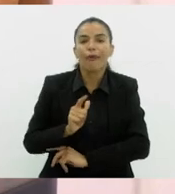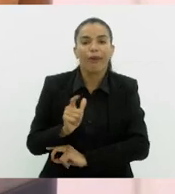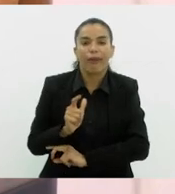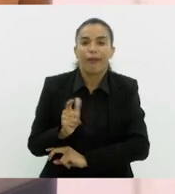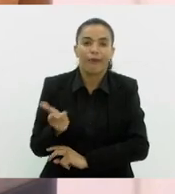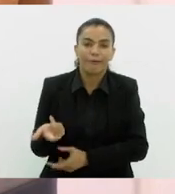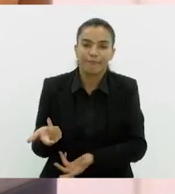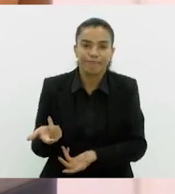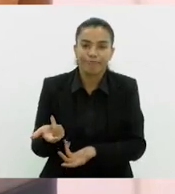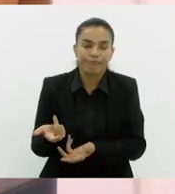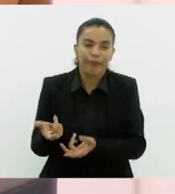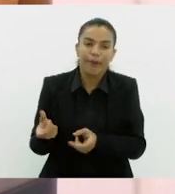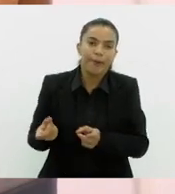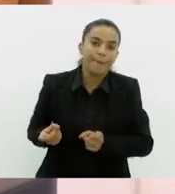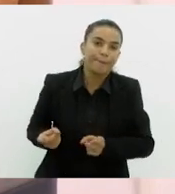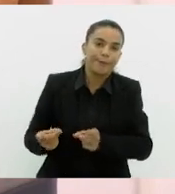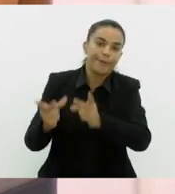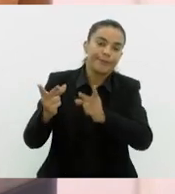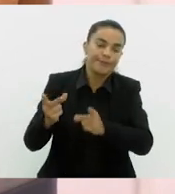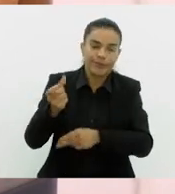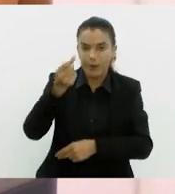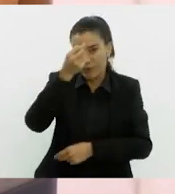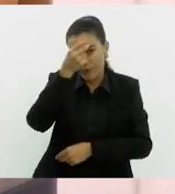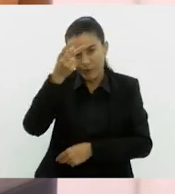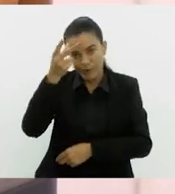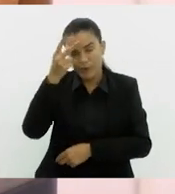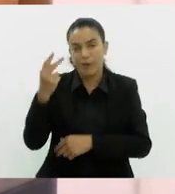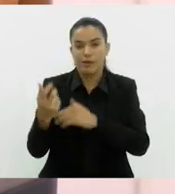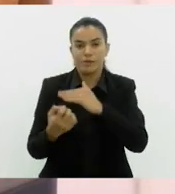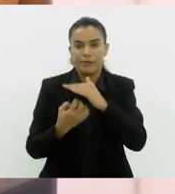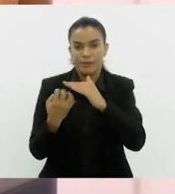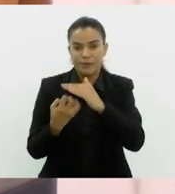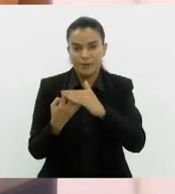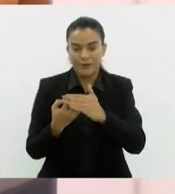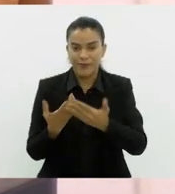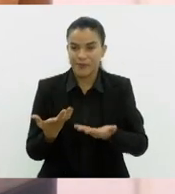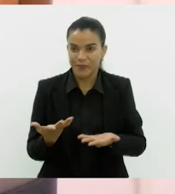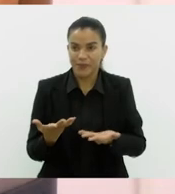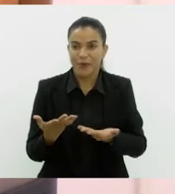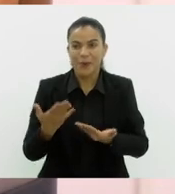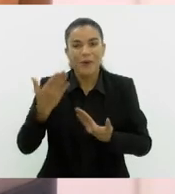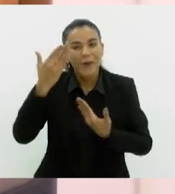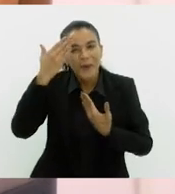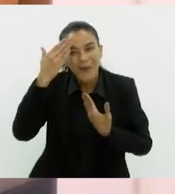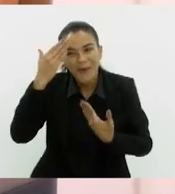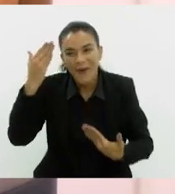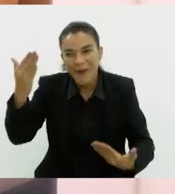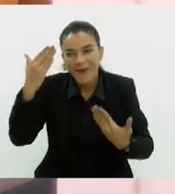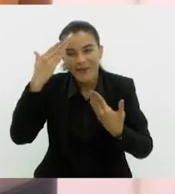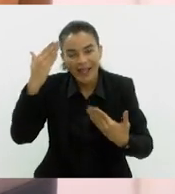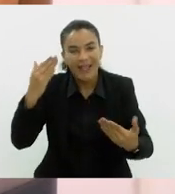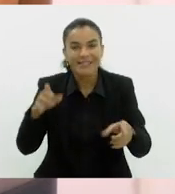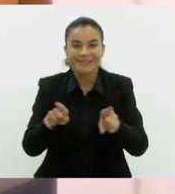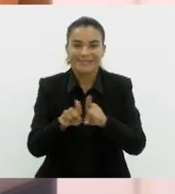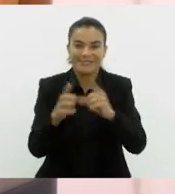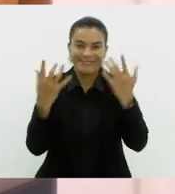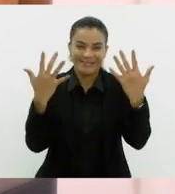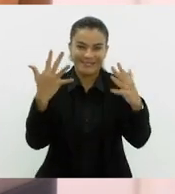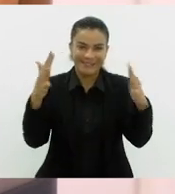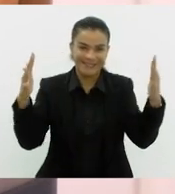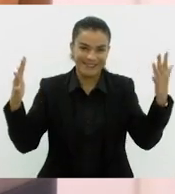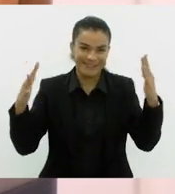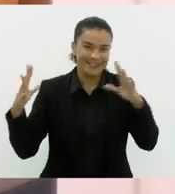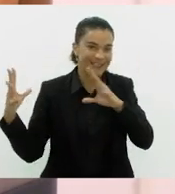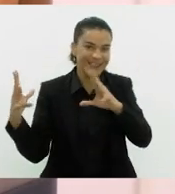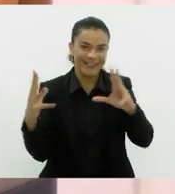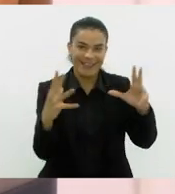nossa cidade, o nosso município, aos empresários. Então, fica aqui o meu muito obrigado, meu parabéns pela mesa, e que seguimos,